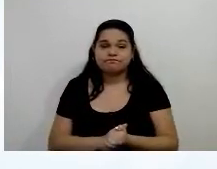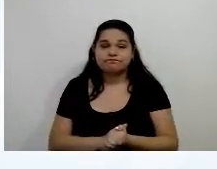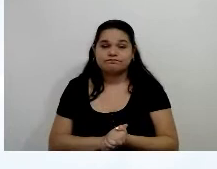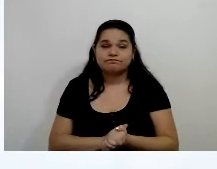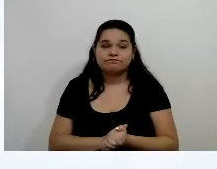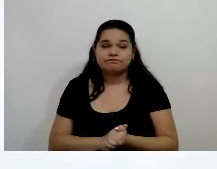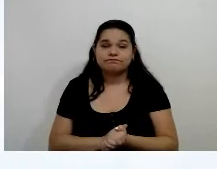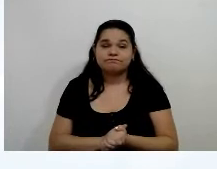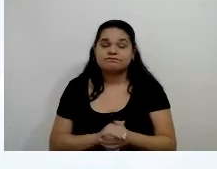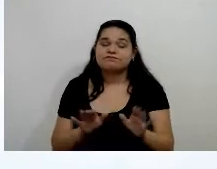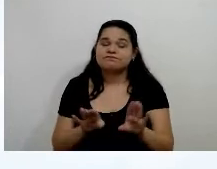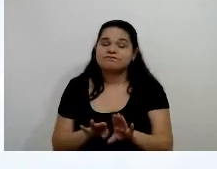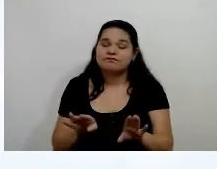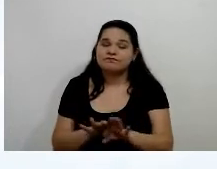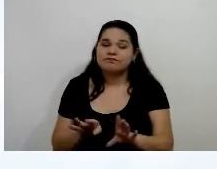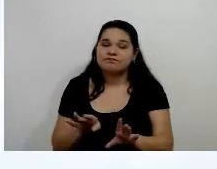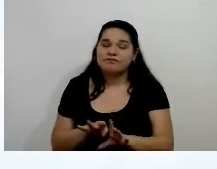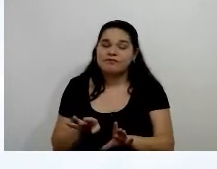Faifenemê, que está aí